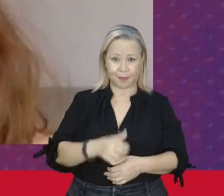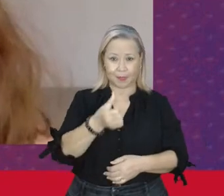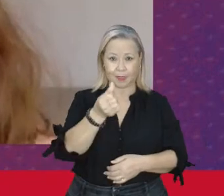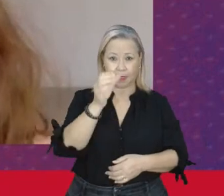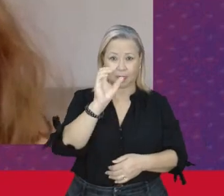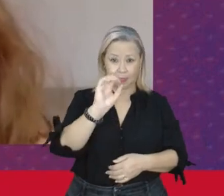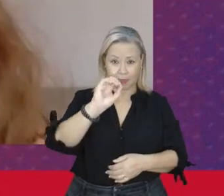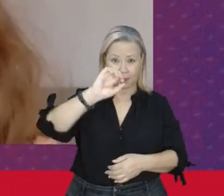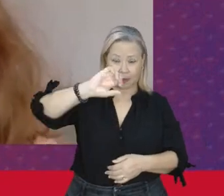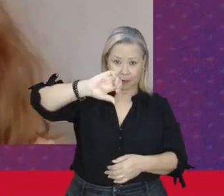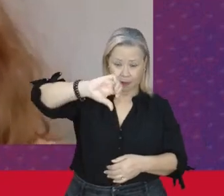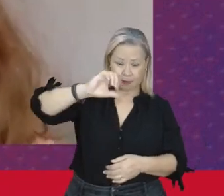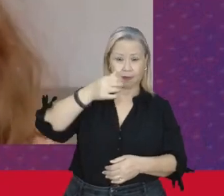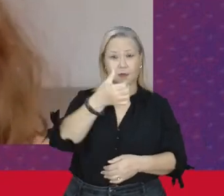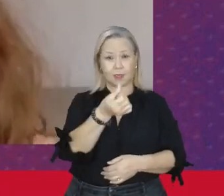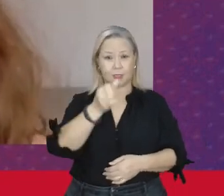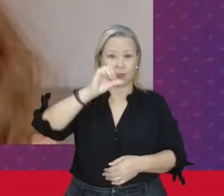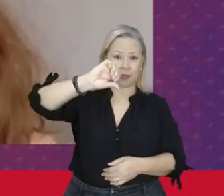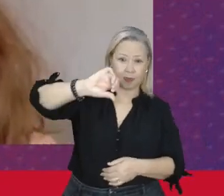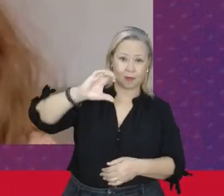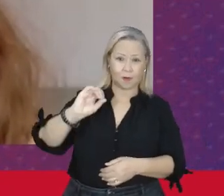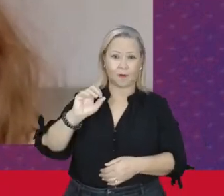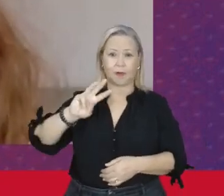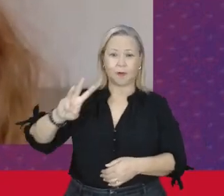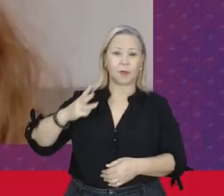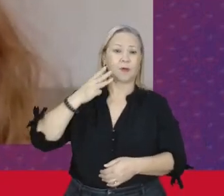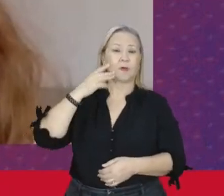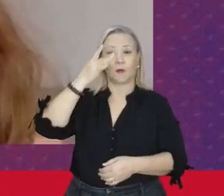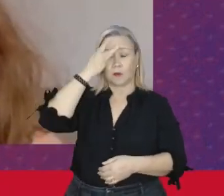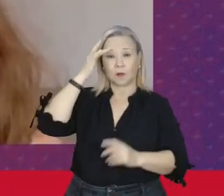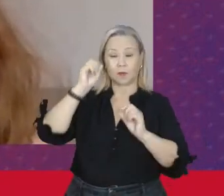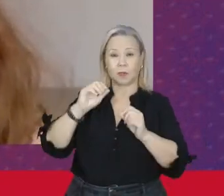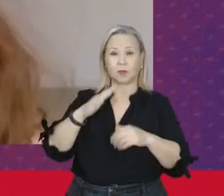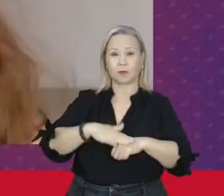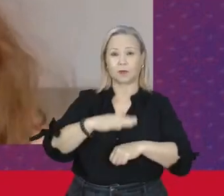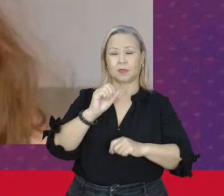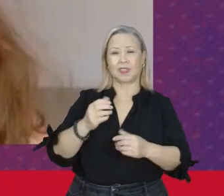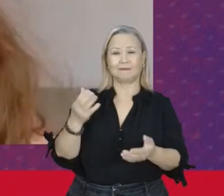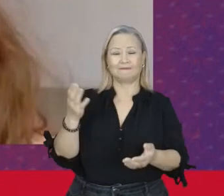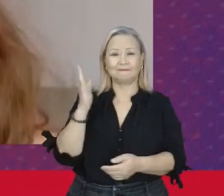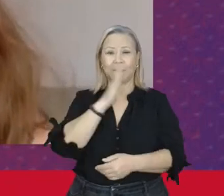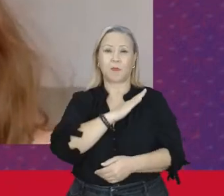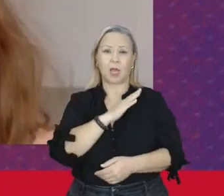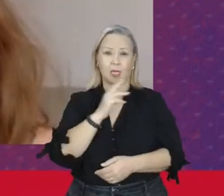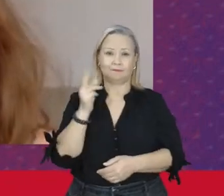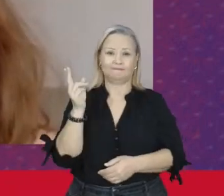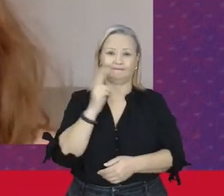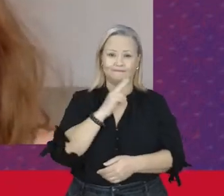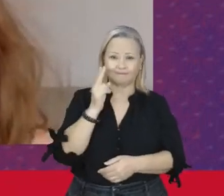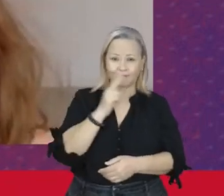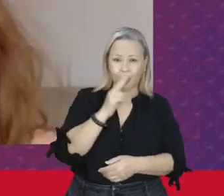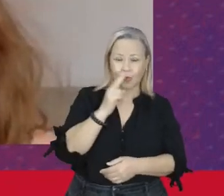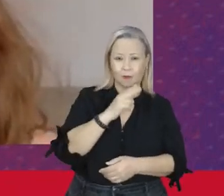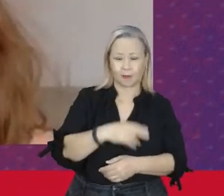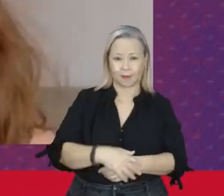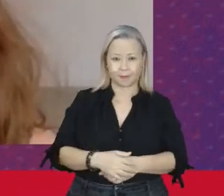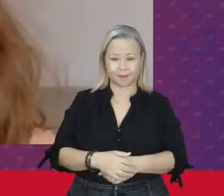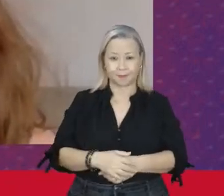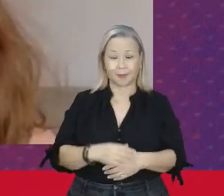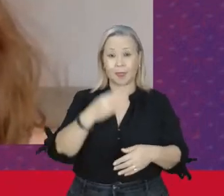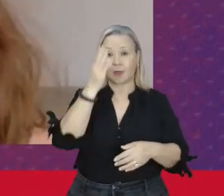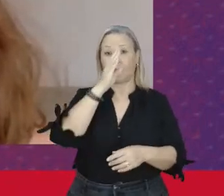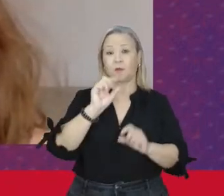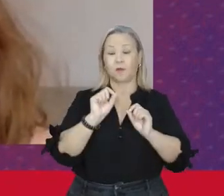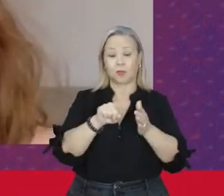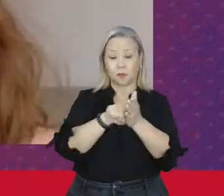pessoas, que dá mais aí do que o triplo da população brasileira, tem má nutrição crônica, né? No Brasil, a pesquisa mais